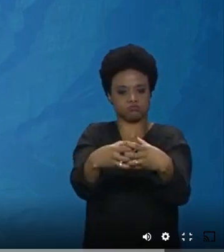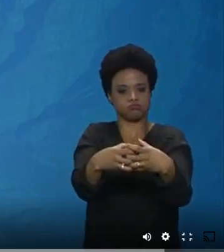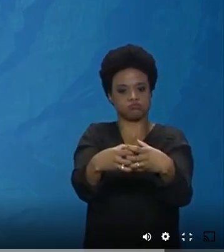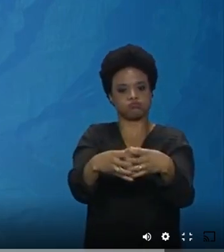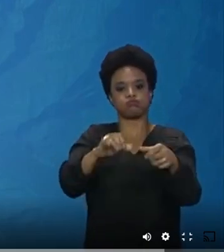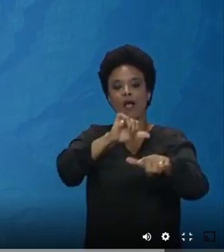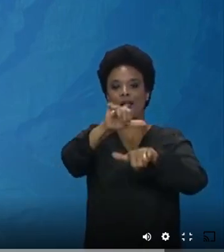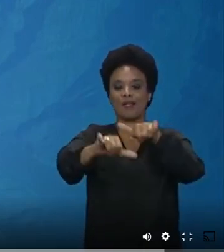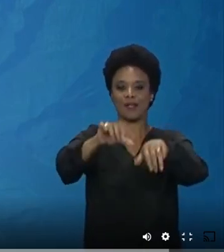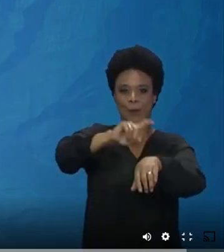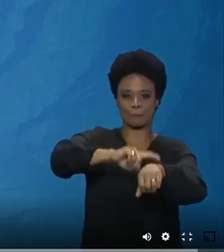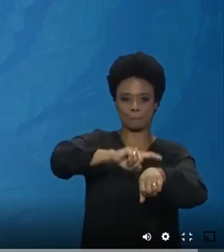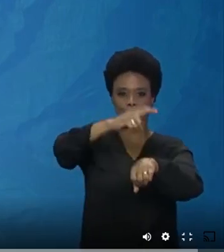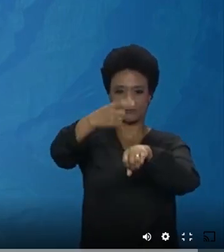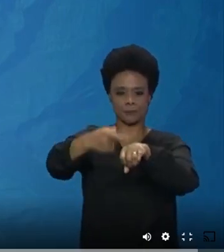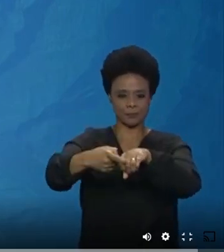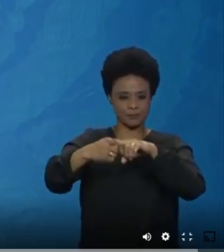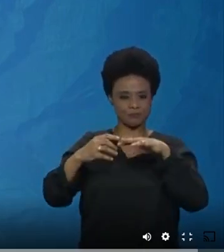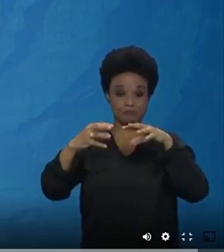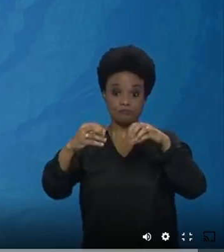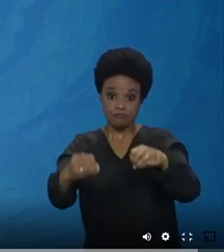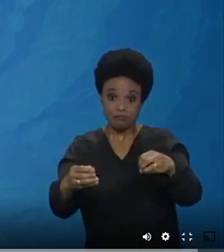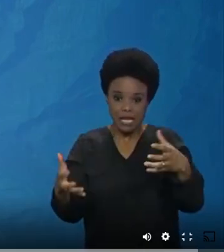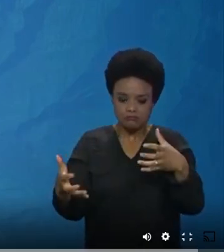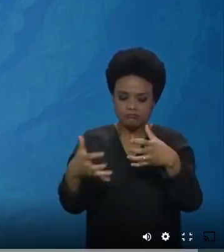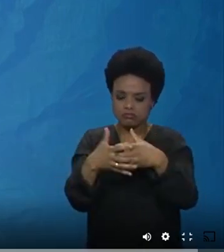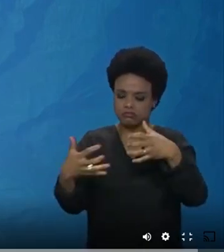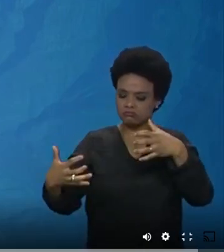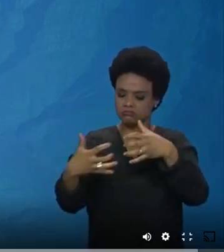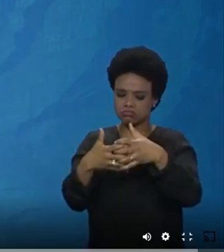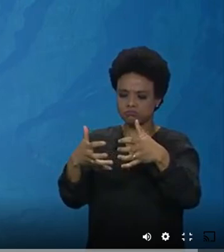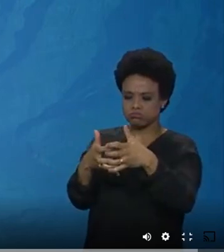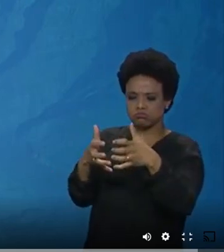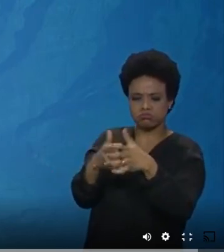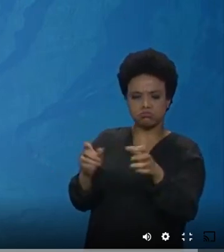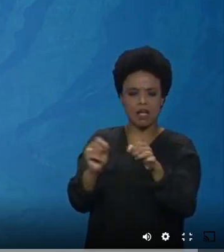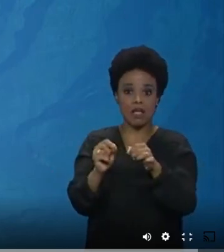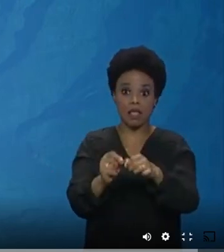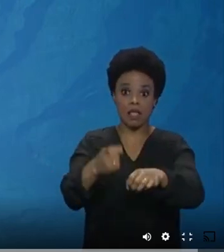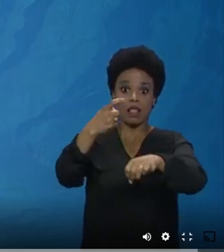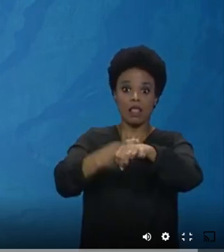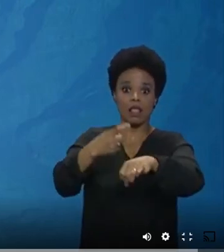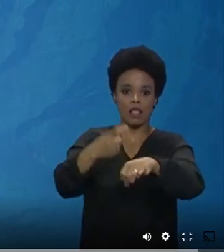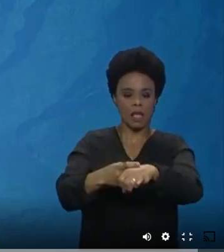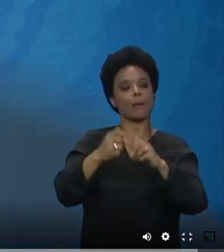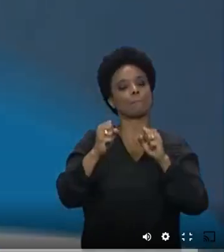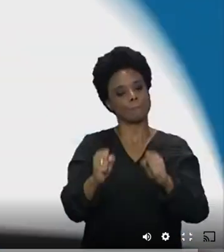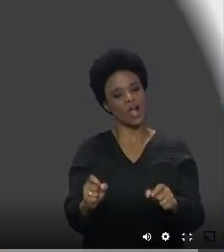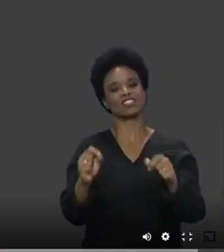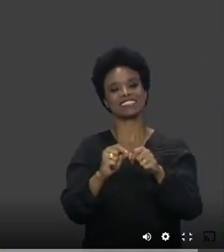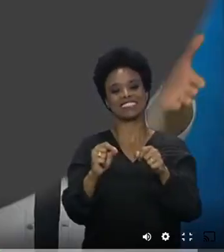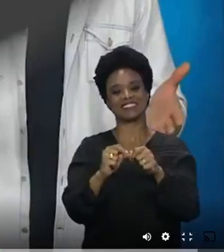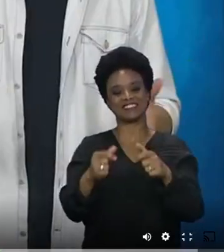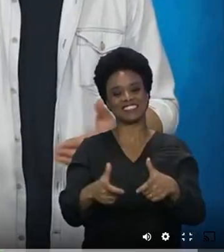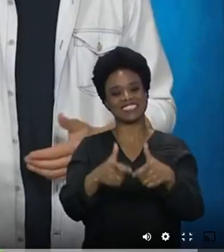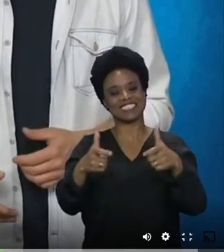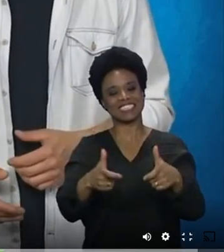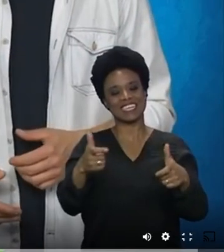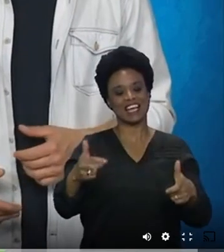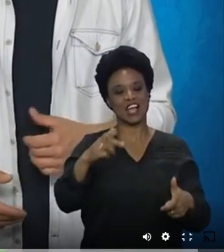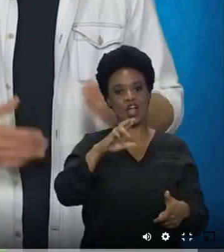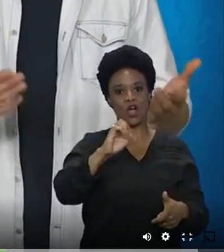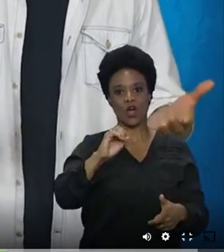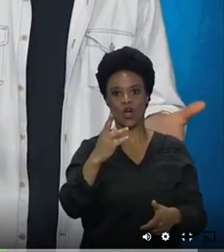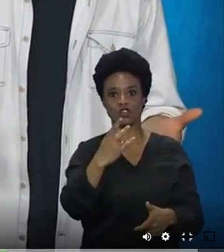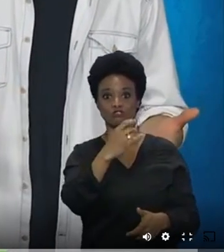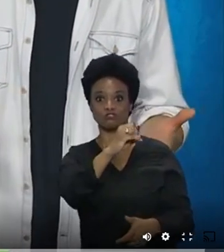os sedimentos se acumulam e se transformam em rochas, são formadas por espessos e extensos pacotes rochosos. Pode-se